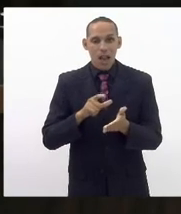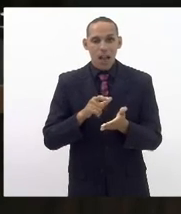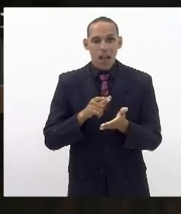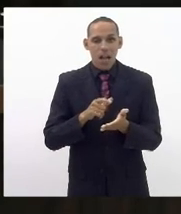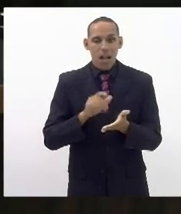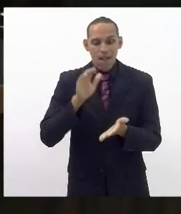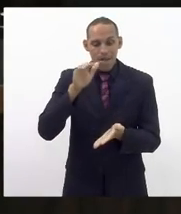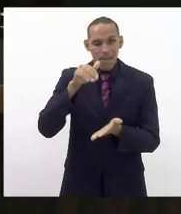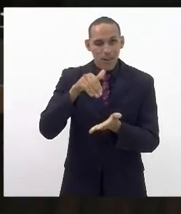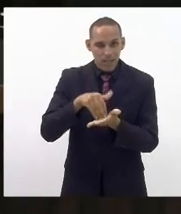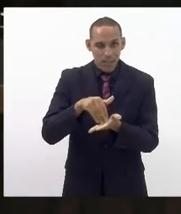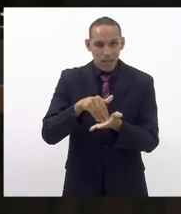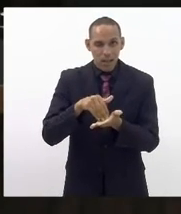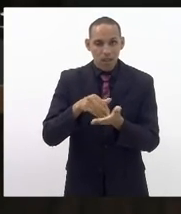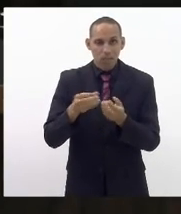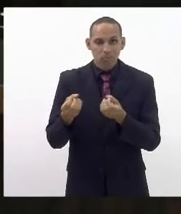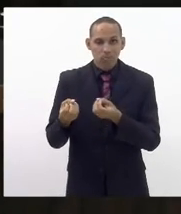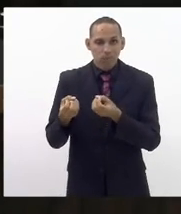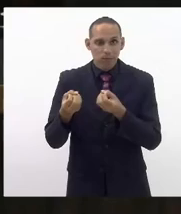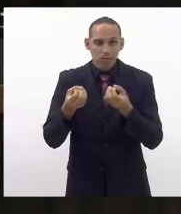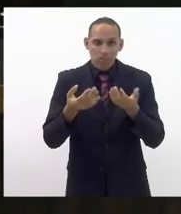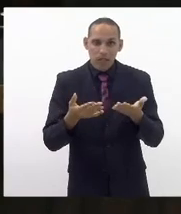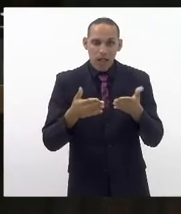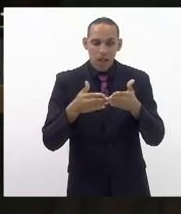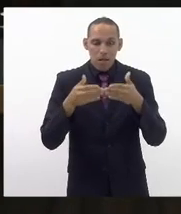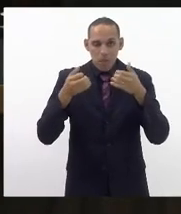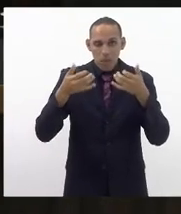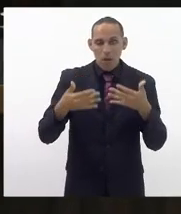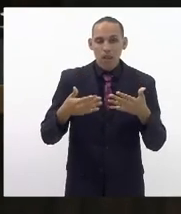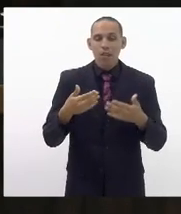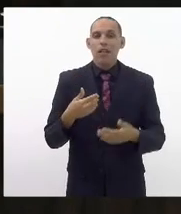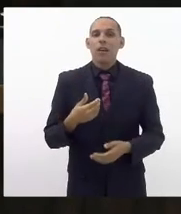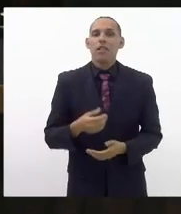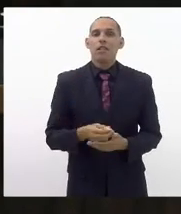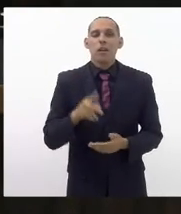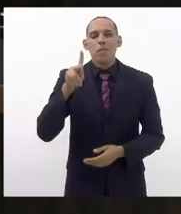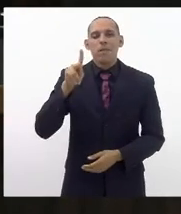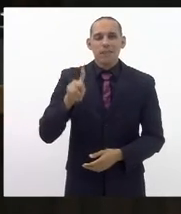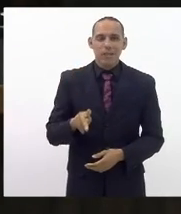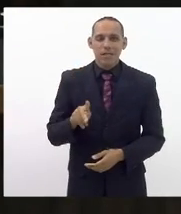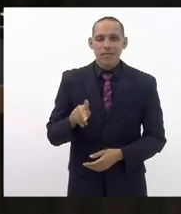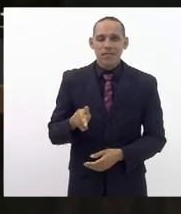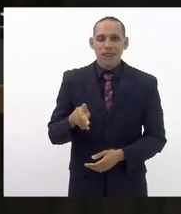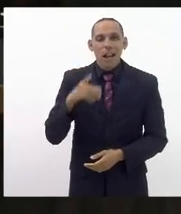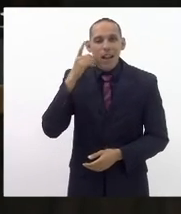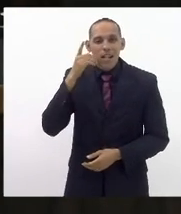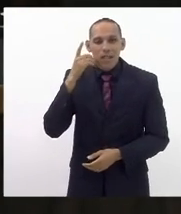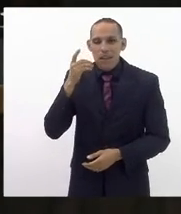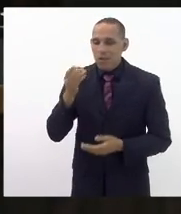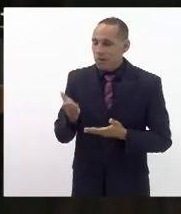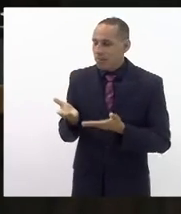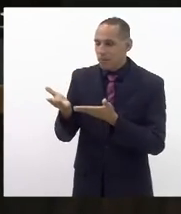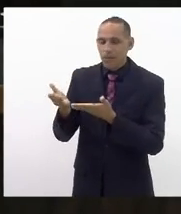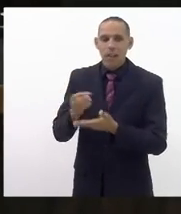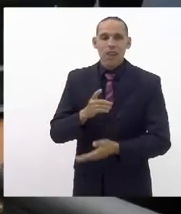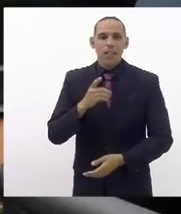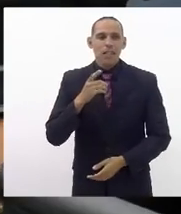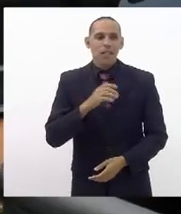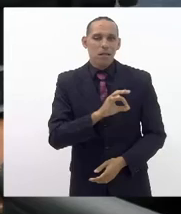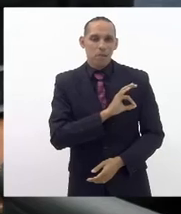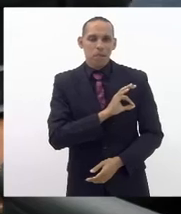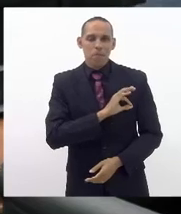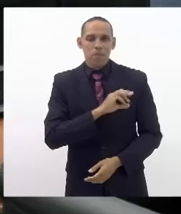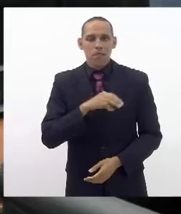e ceder aí pela ordem, eu passo a presidência para a deputada Marta Rocha.